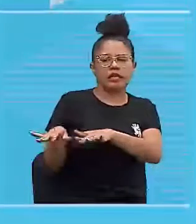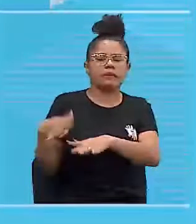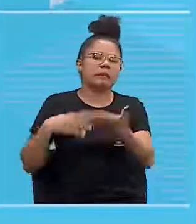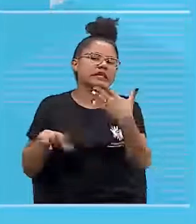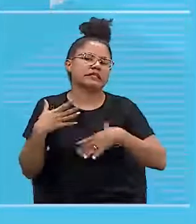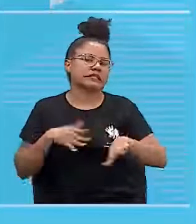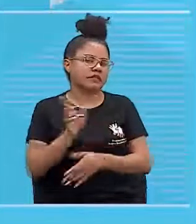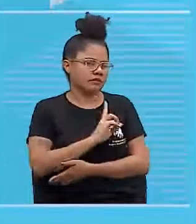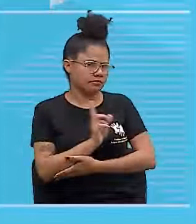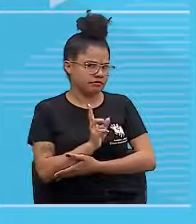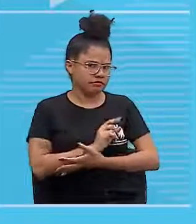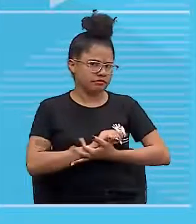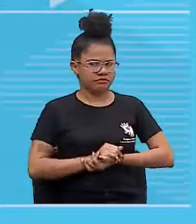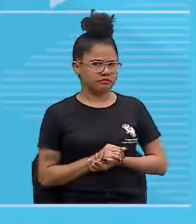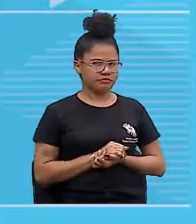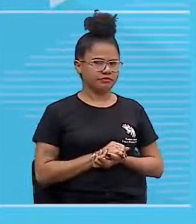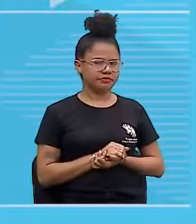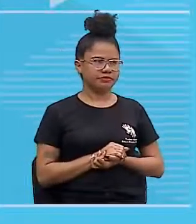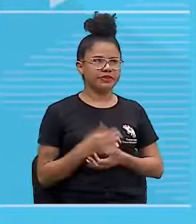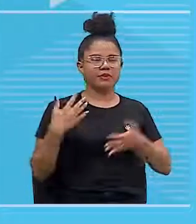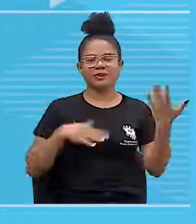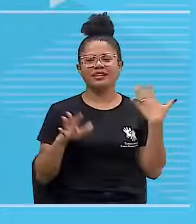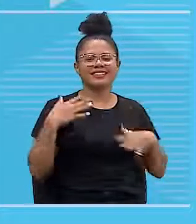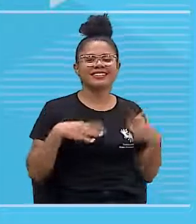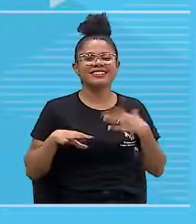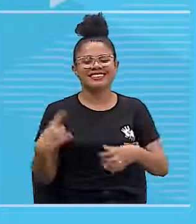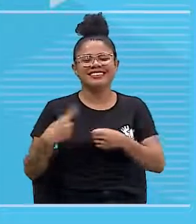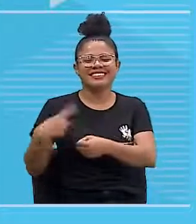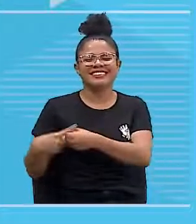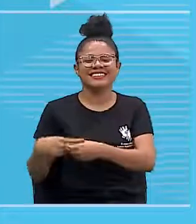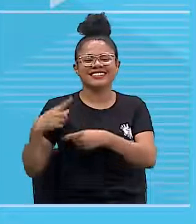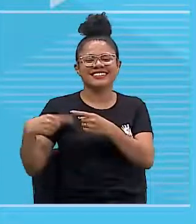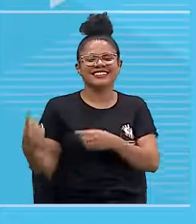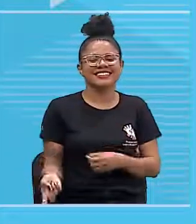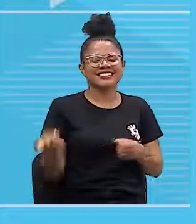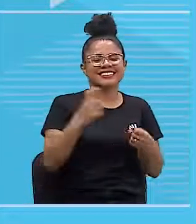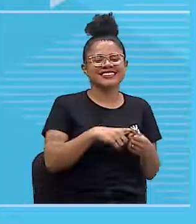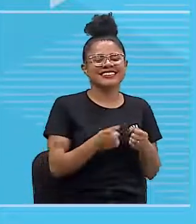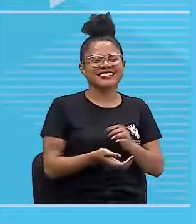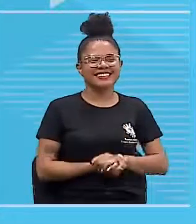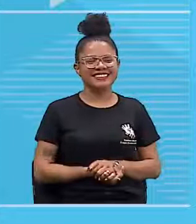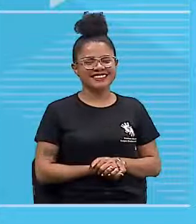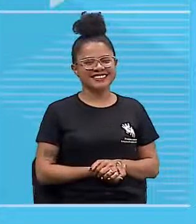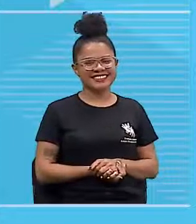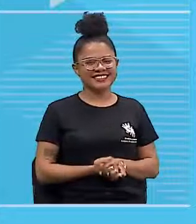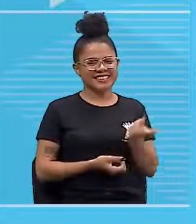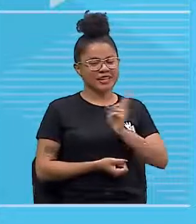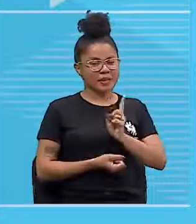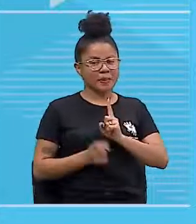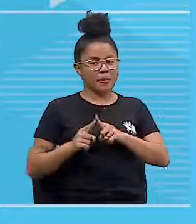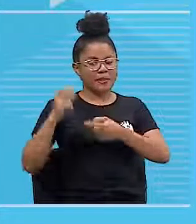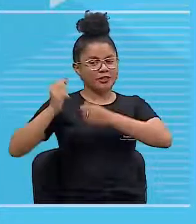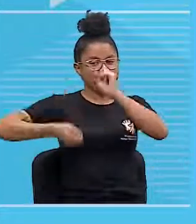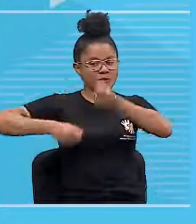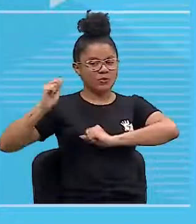passear não galera eu vou passear lá no interior depois eu volto indústria